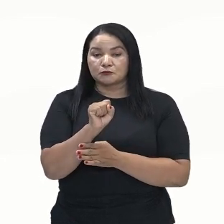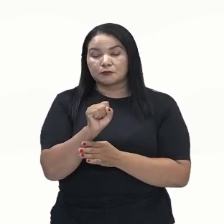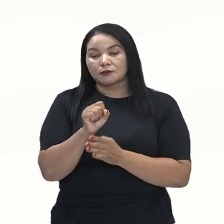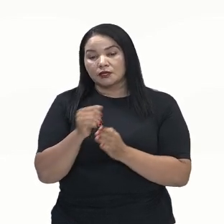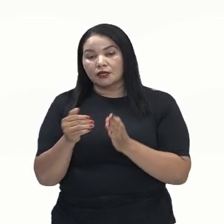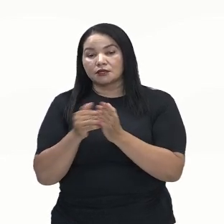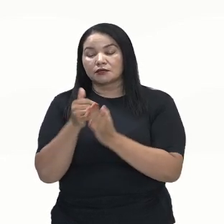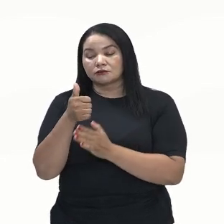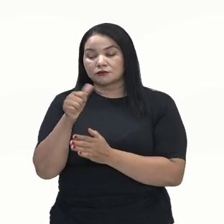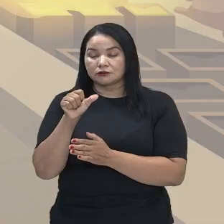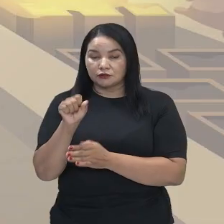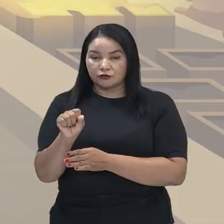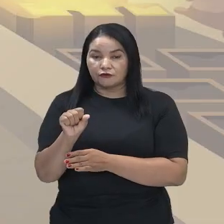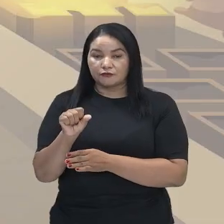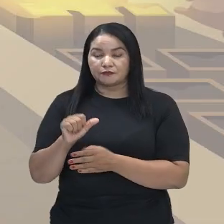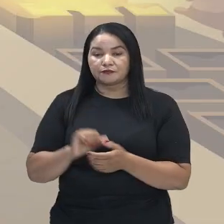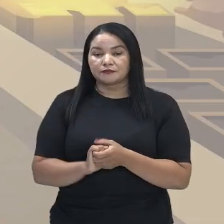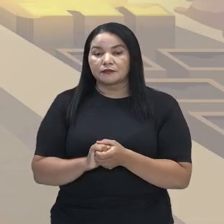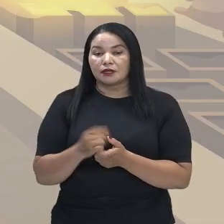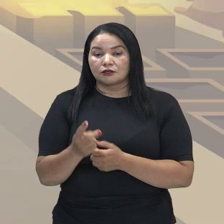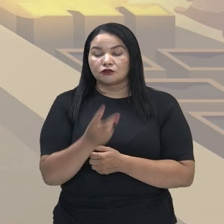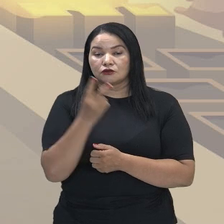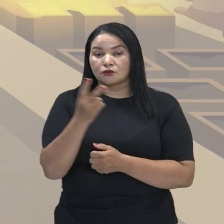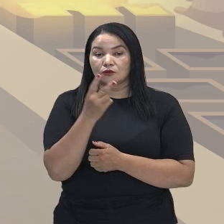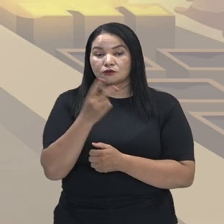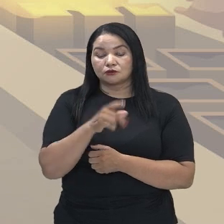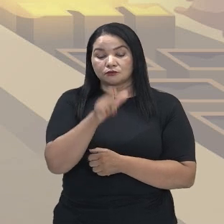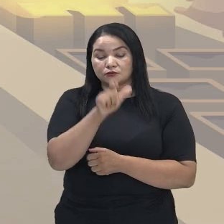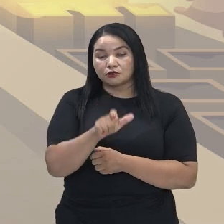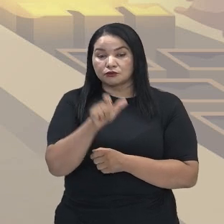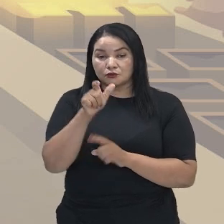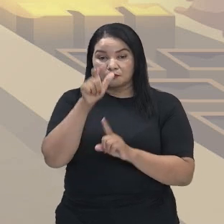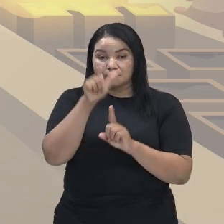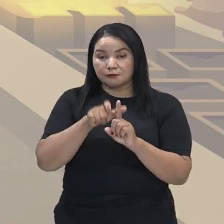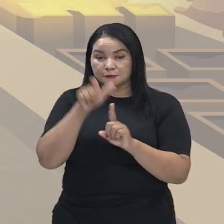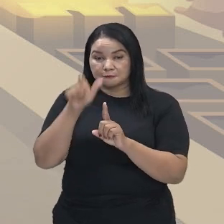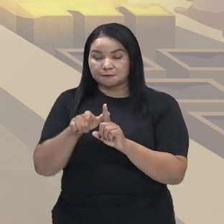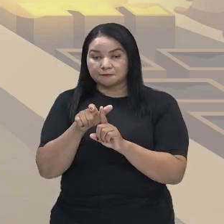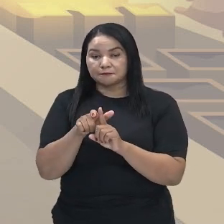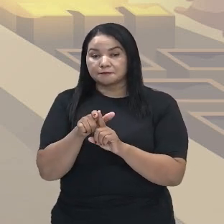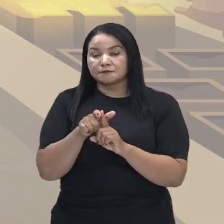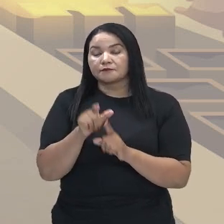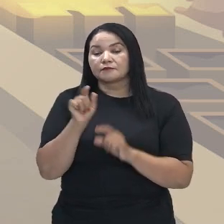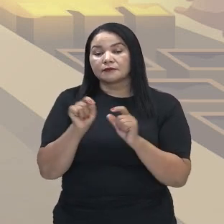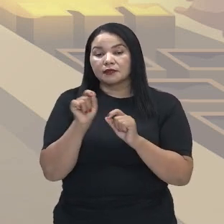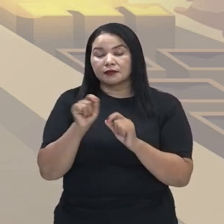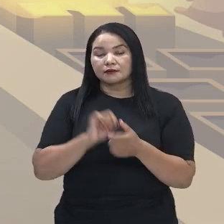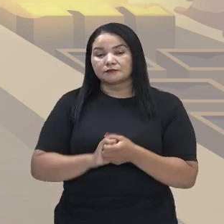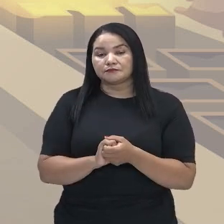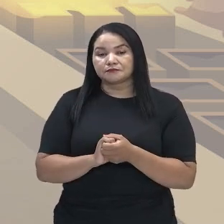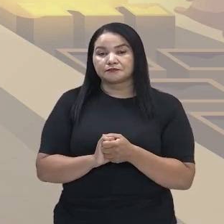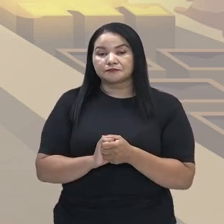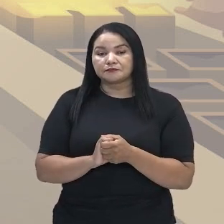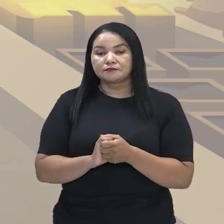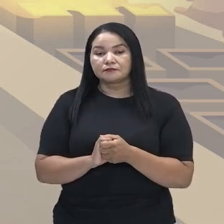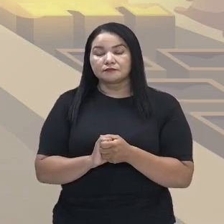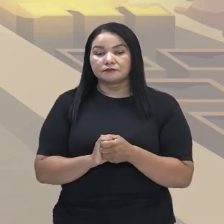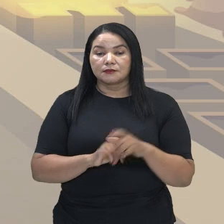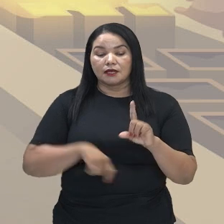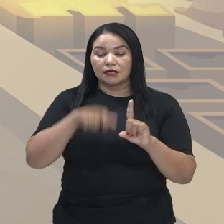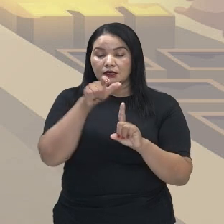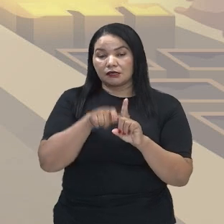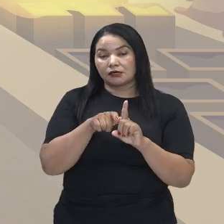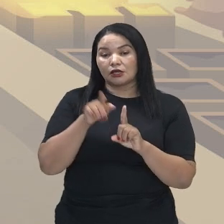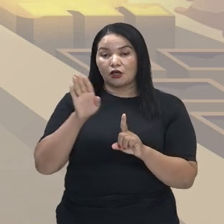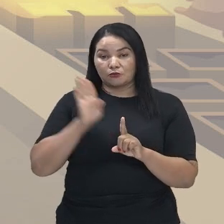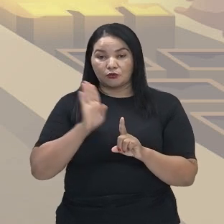XIX. Nós vamos ter dois personagens sociais que surgem nesse processo, que é a burguesia